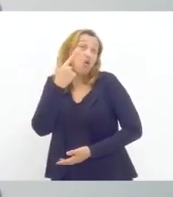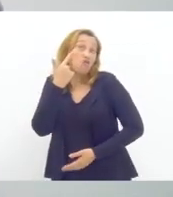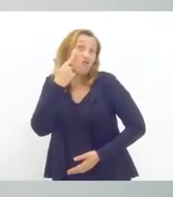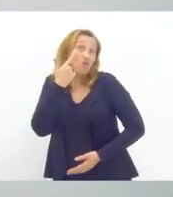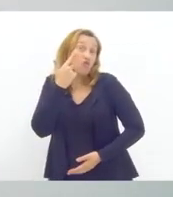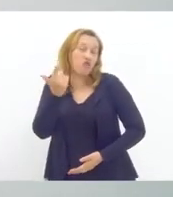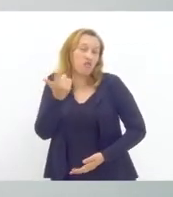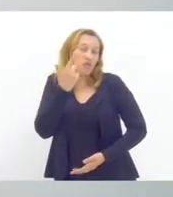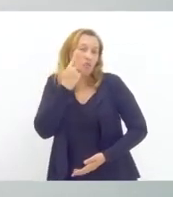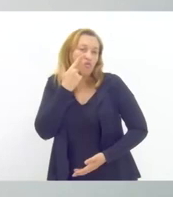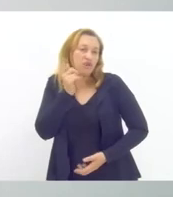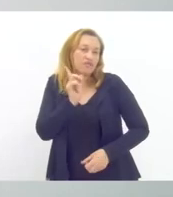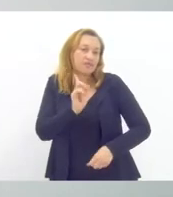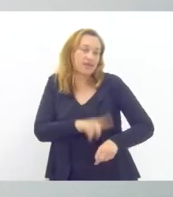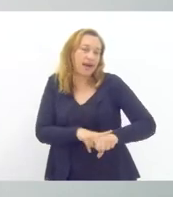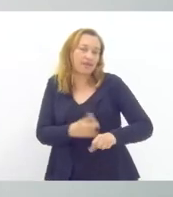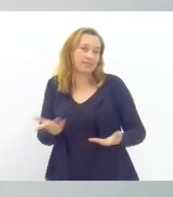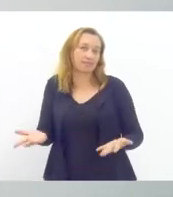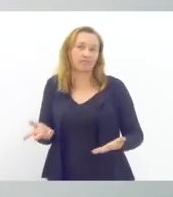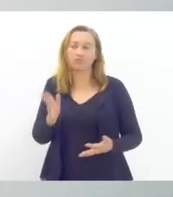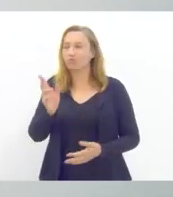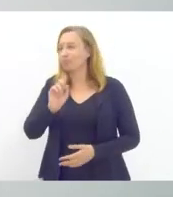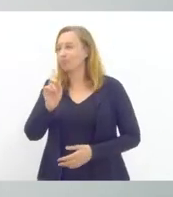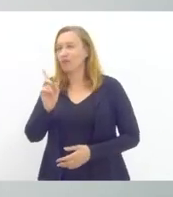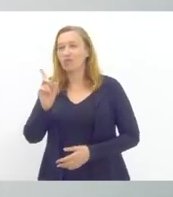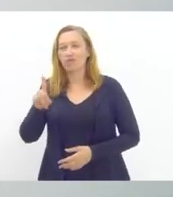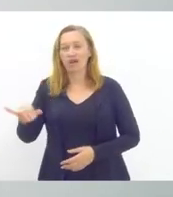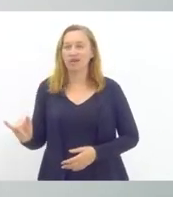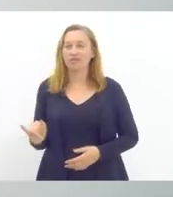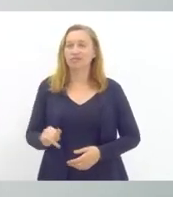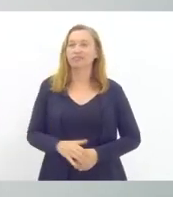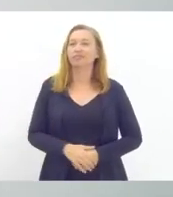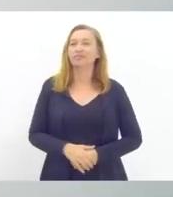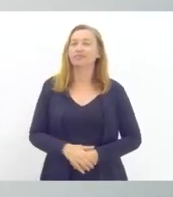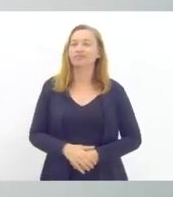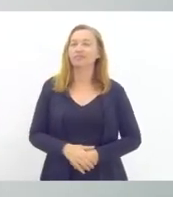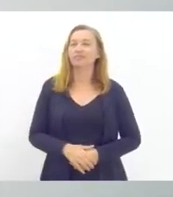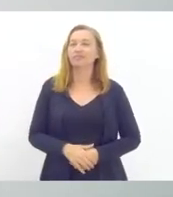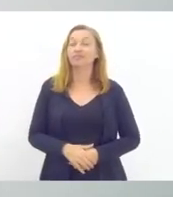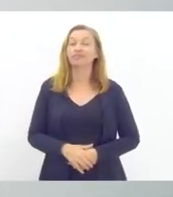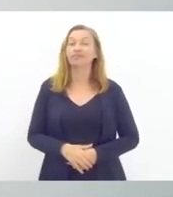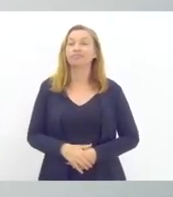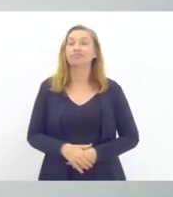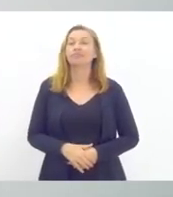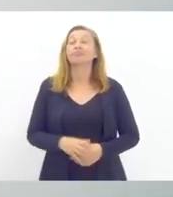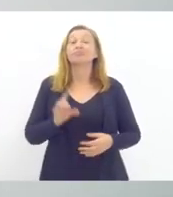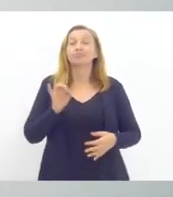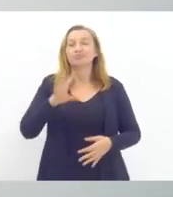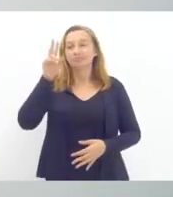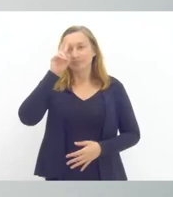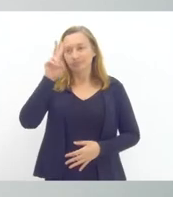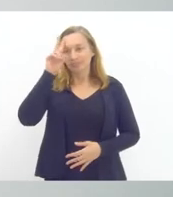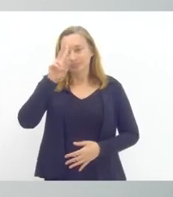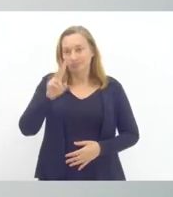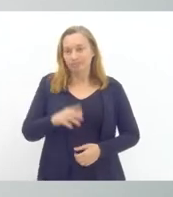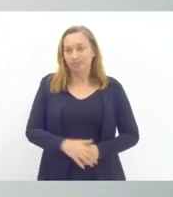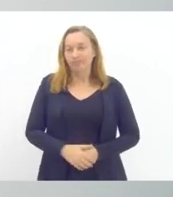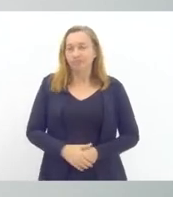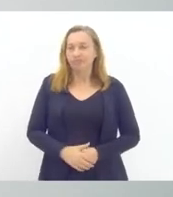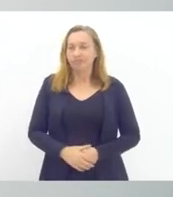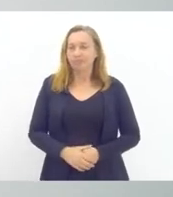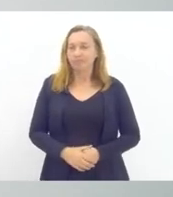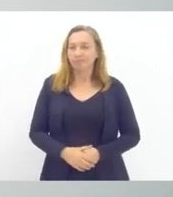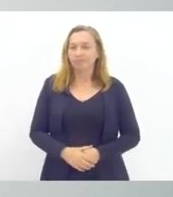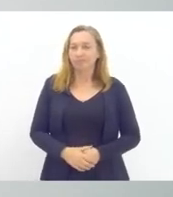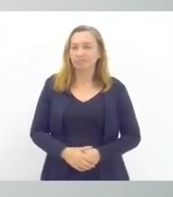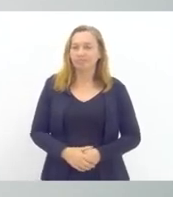esse não vai de jeito nenhum gente eu só queria lembrar que